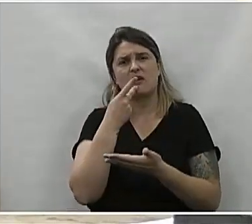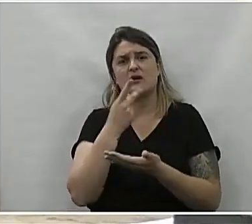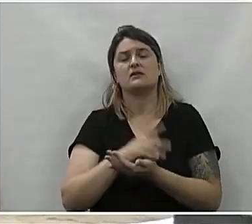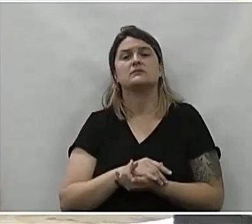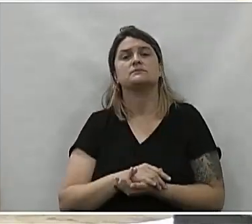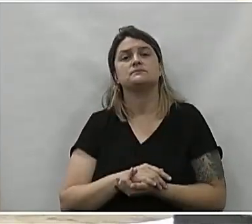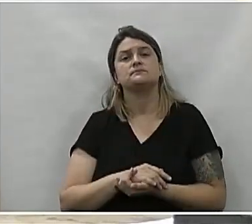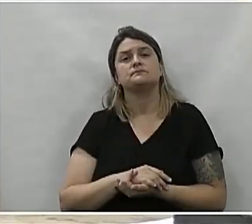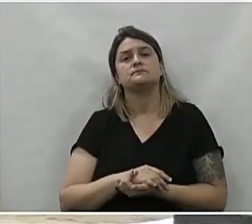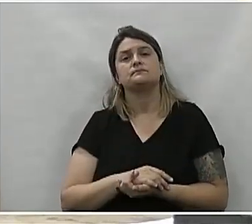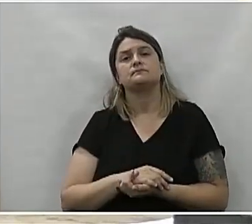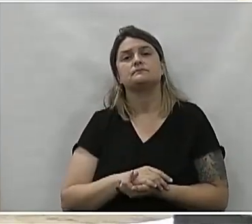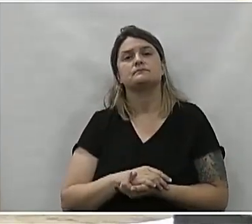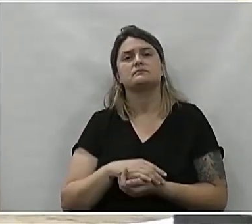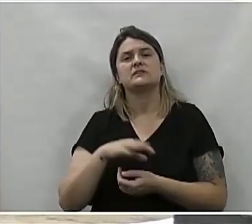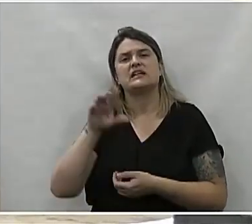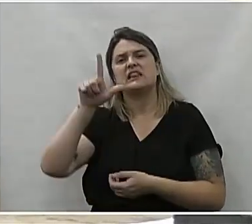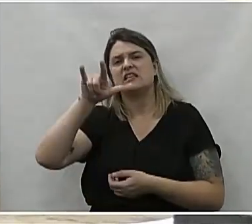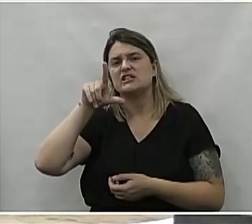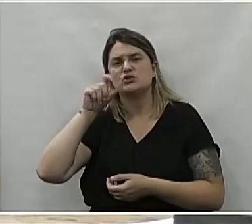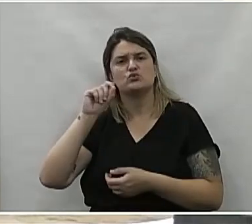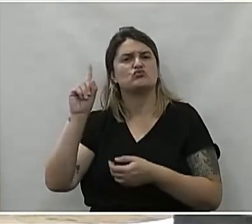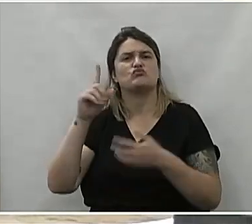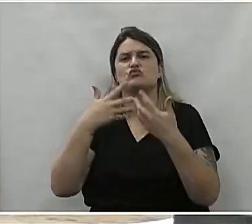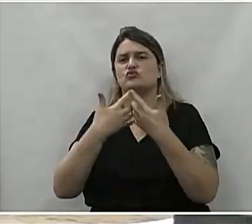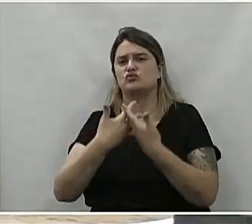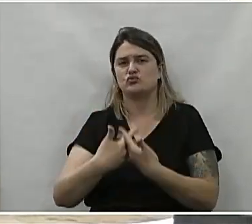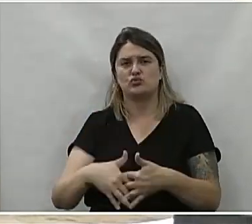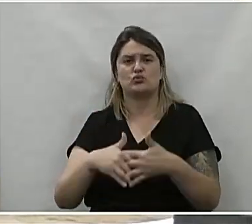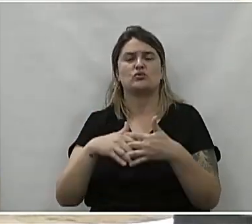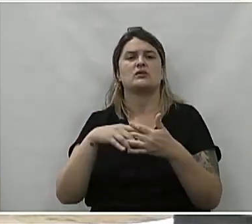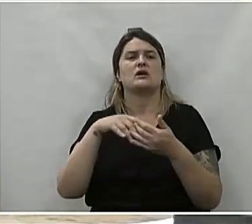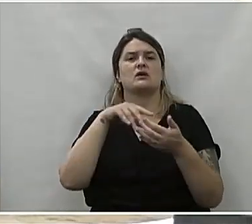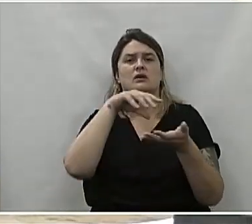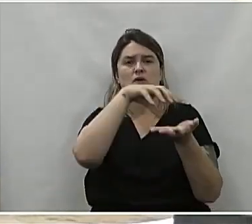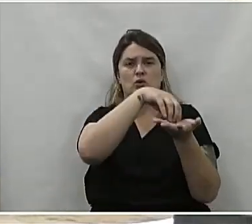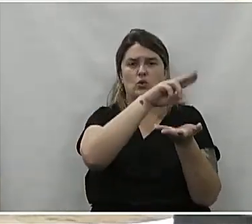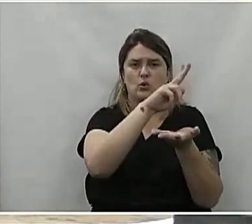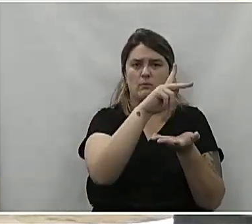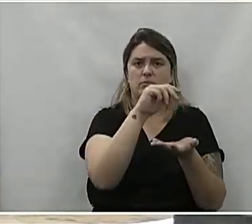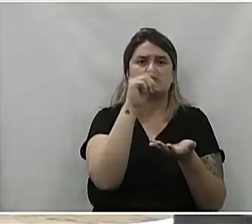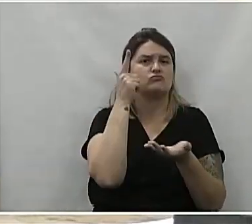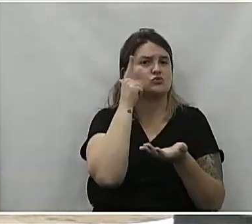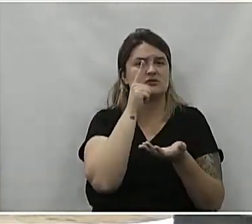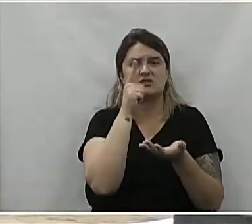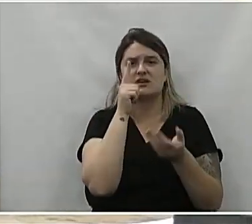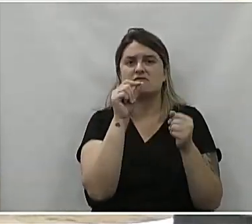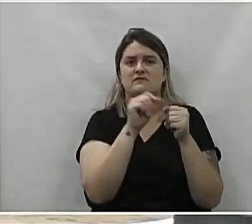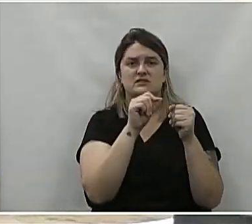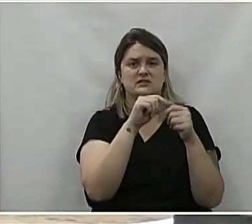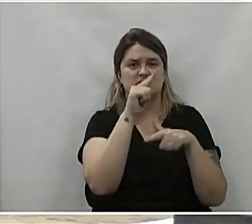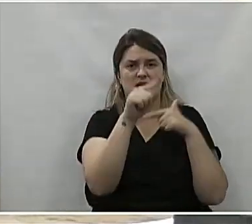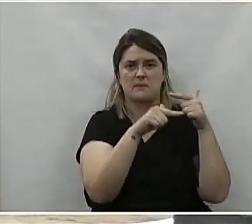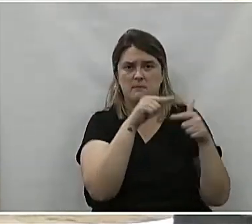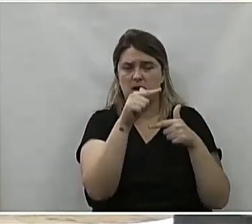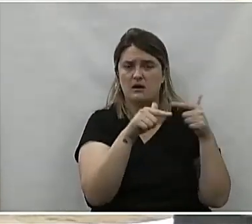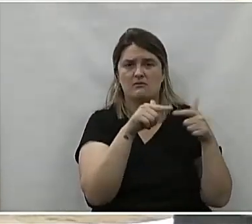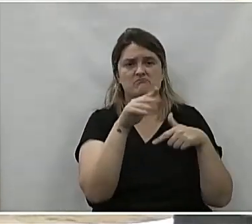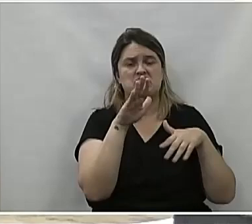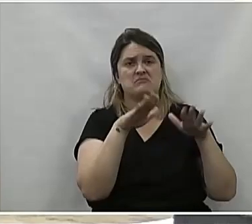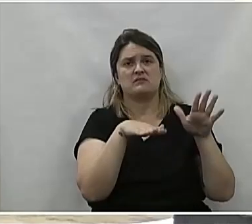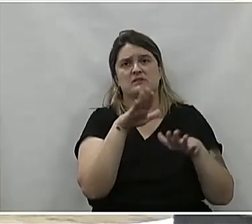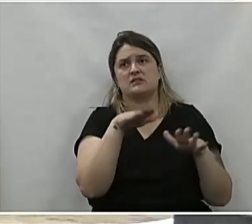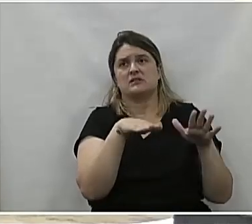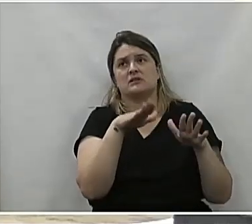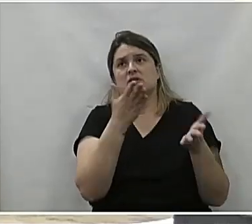Câmara É o lixo Que não funciona É a UPA Que não consegue Fazer um trabalho Muitas vezes